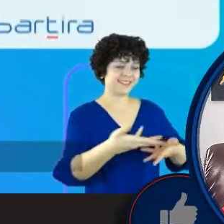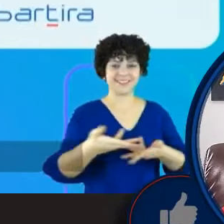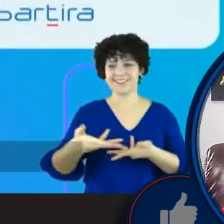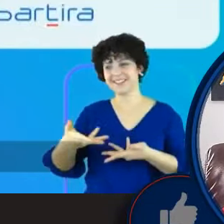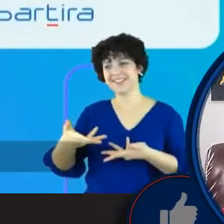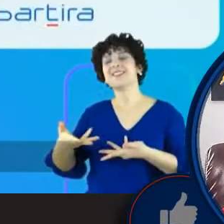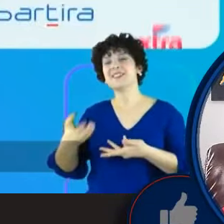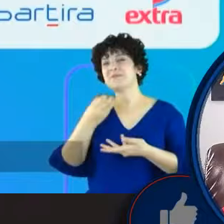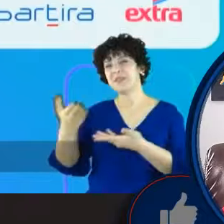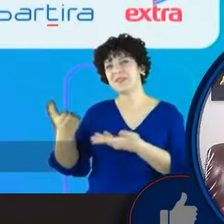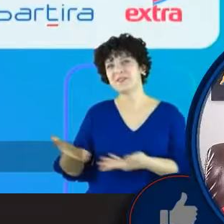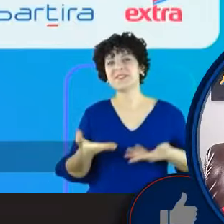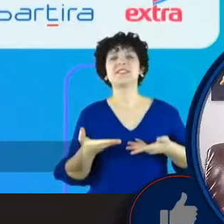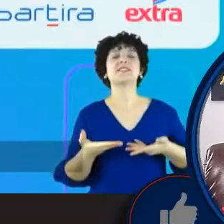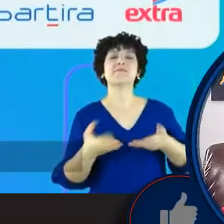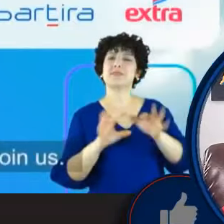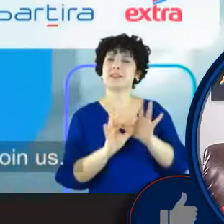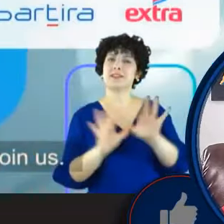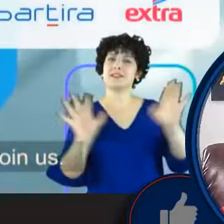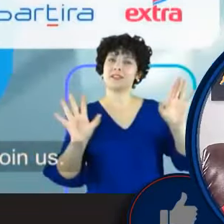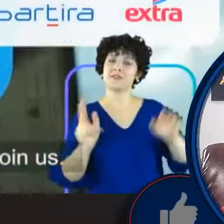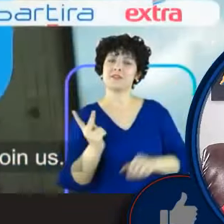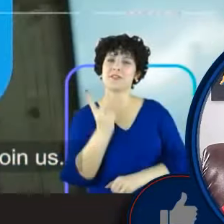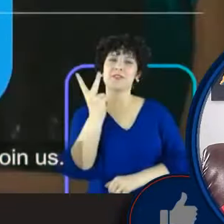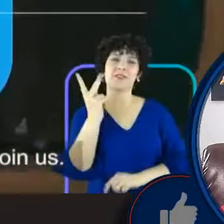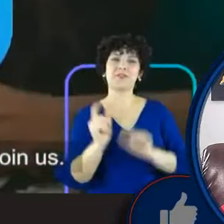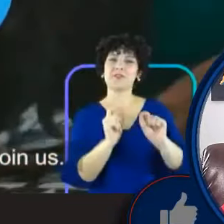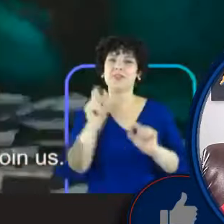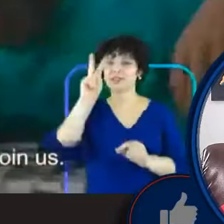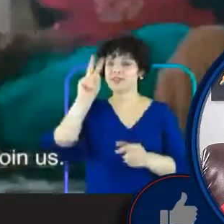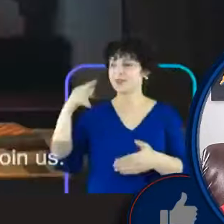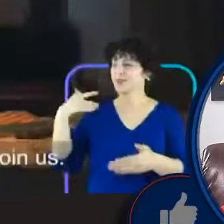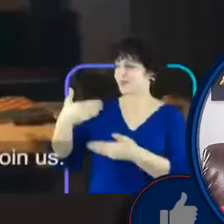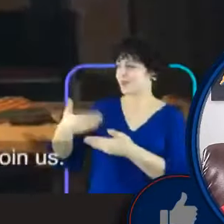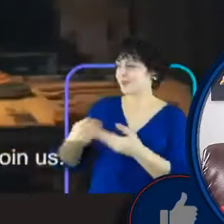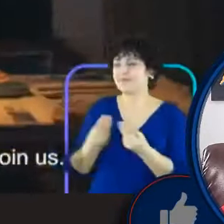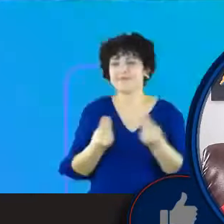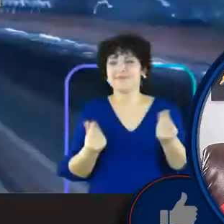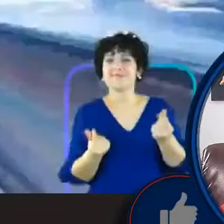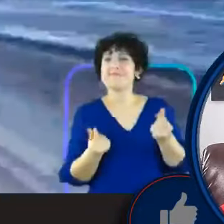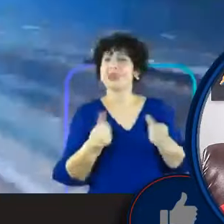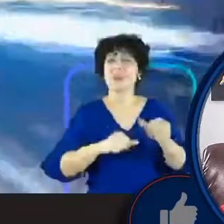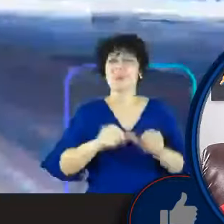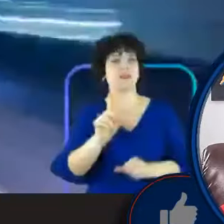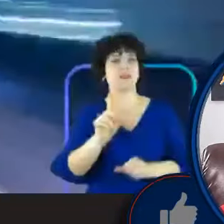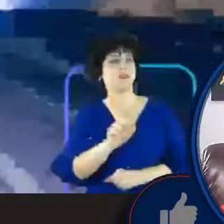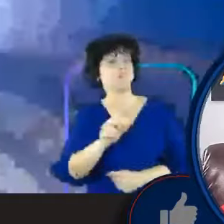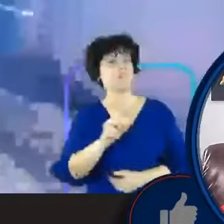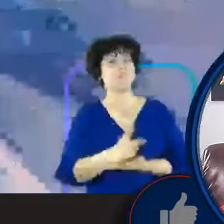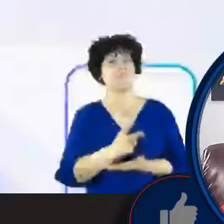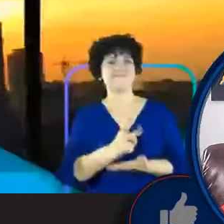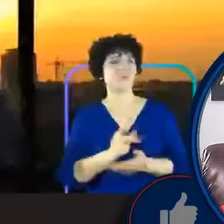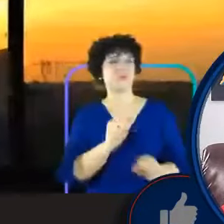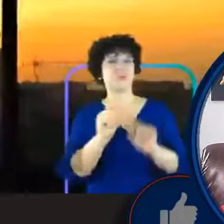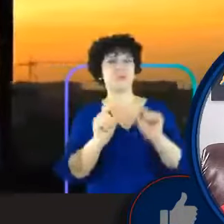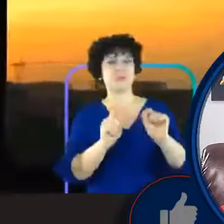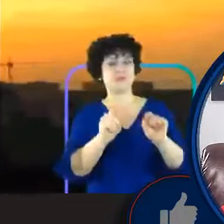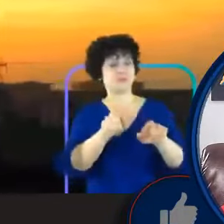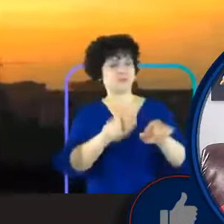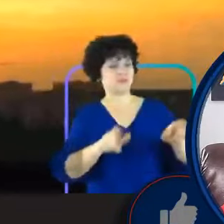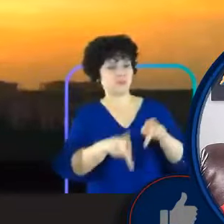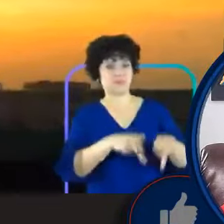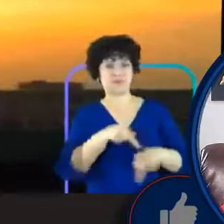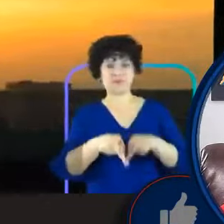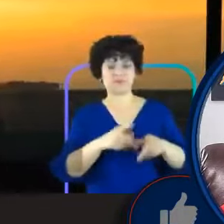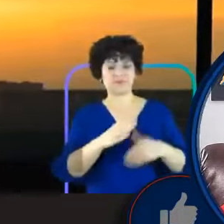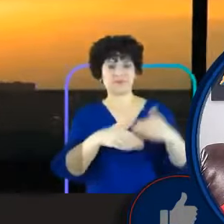9XP, Bartira, Extra.com e a porta está sempre aberta para quem mais vier. Estou falando que Casas Bahia vai virar casa agora. Somos líderes